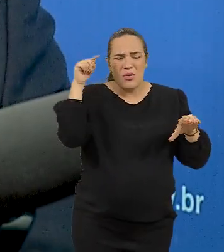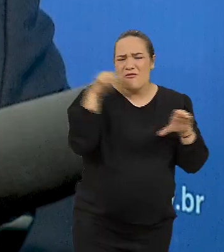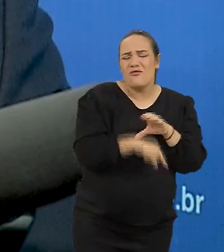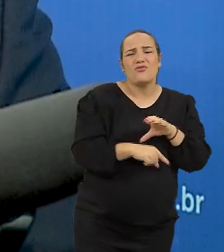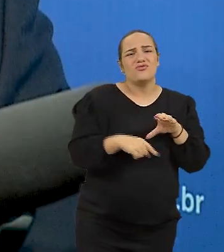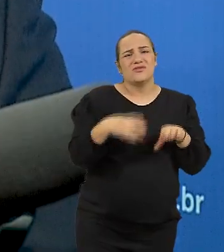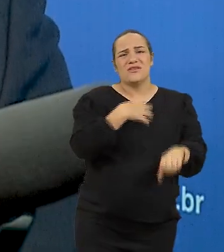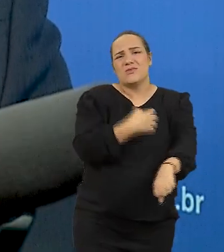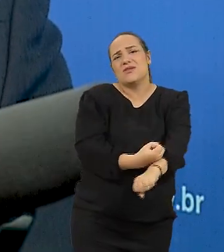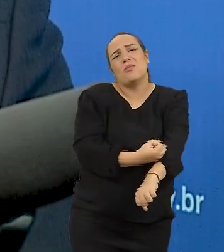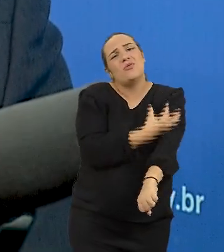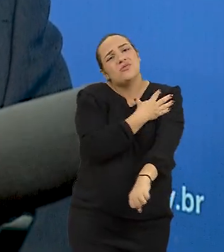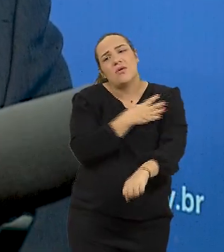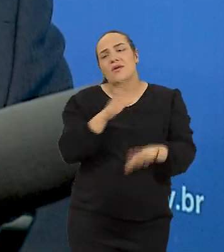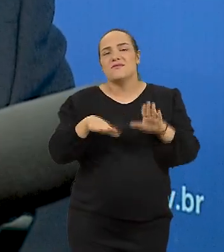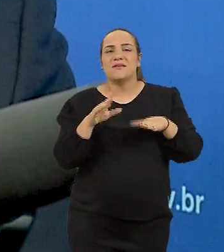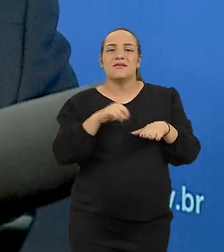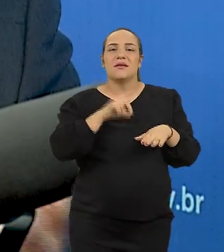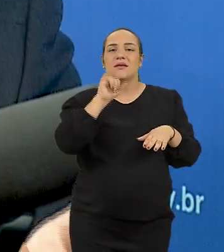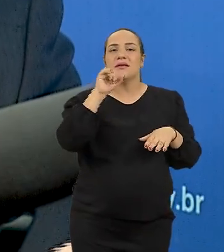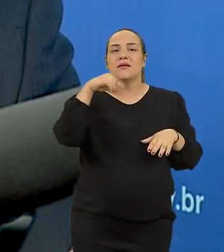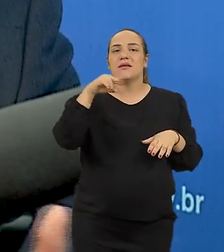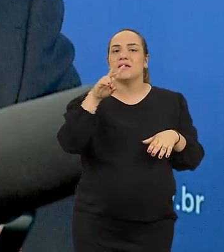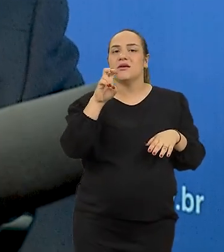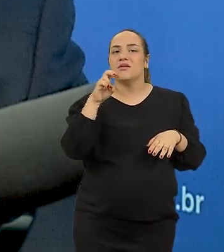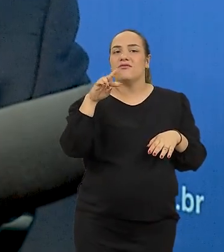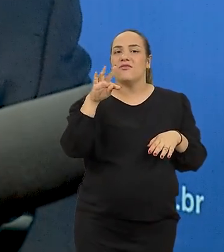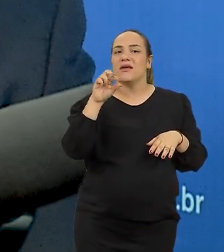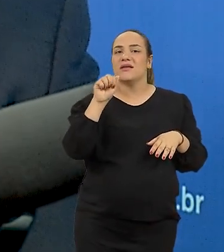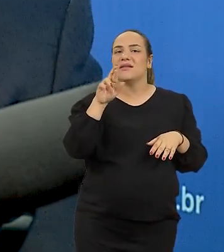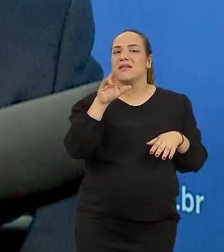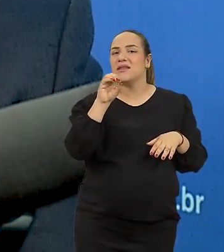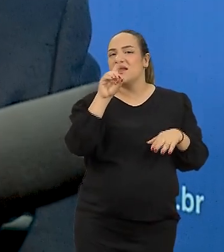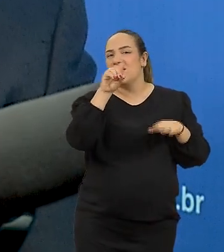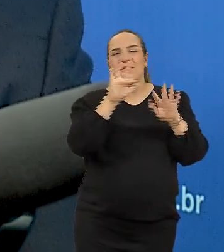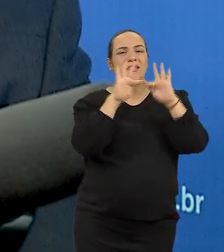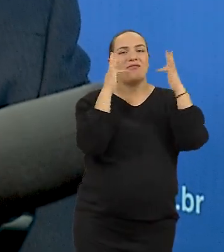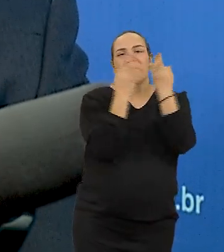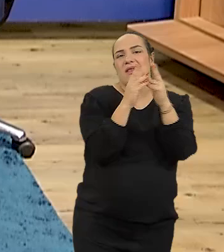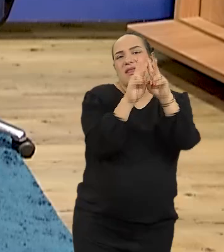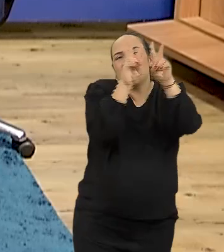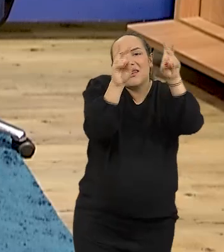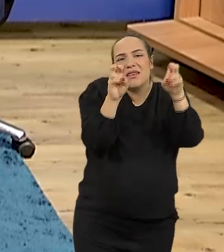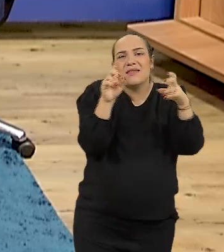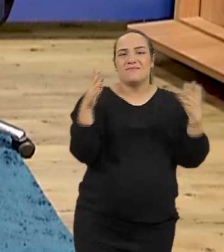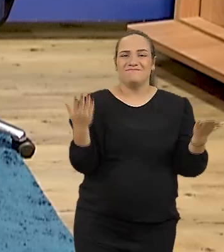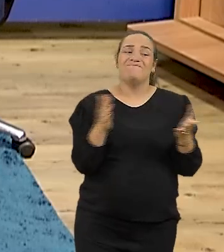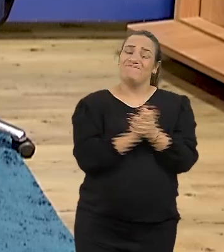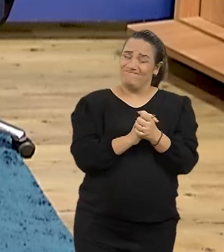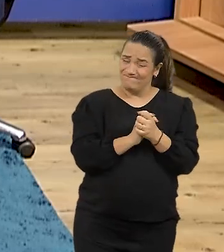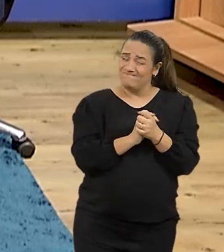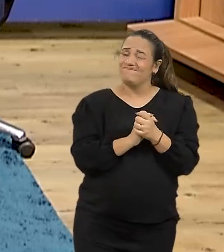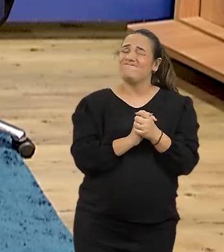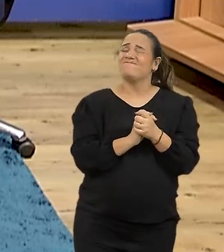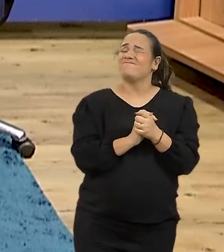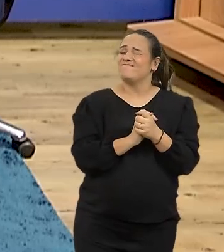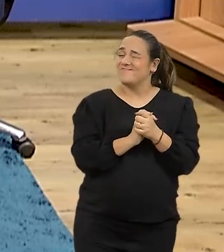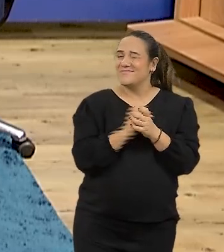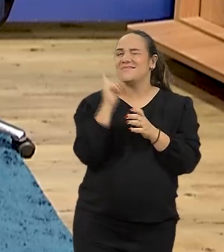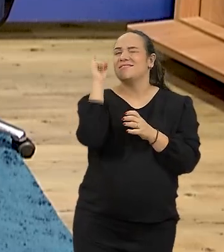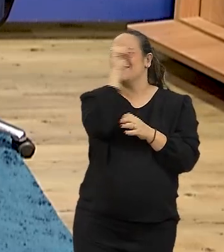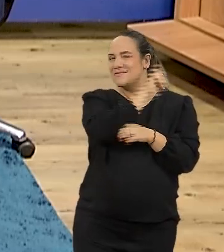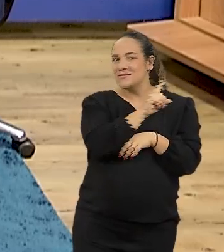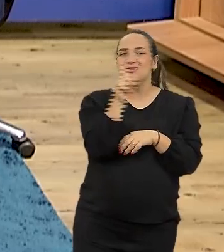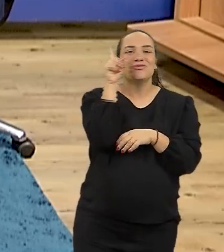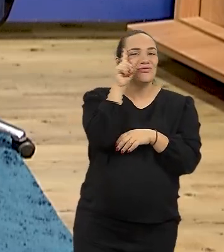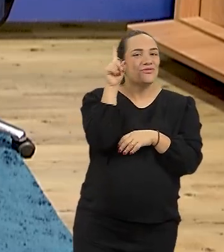tão intenso emocionalmente na pessoa, às vezes é um inventário, é uma coisa... Família, é uma coisa... gravíssima, né? É uma